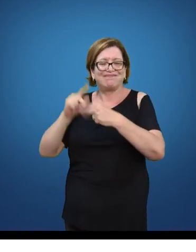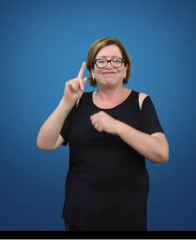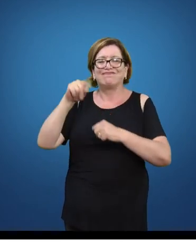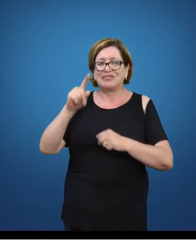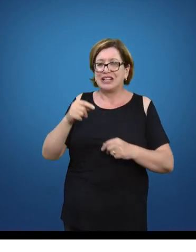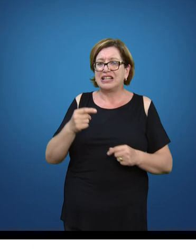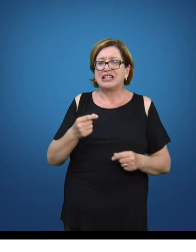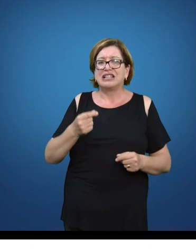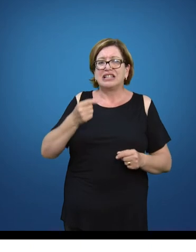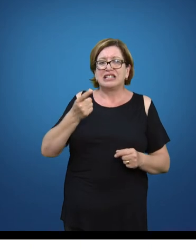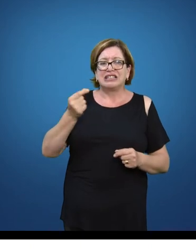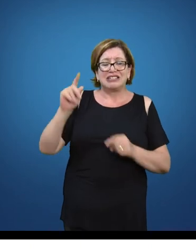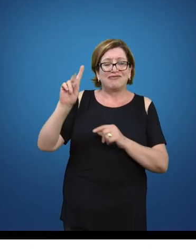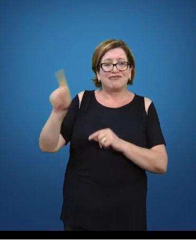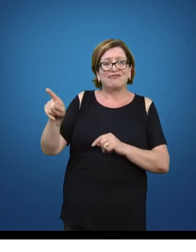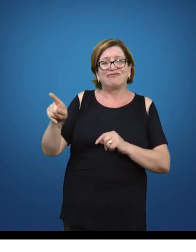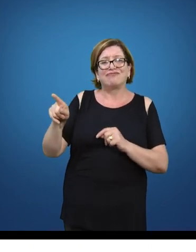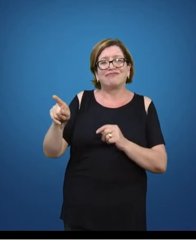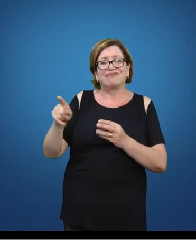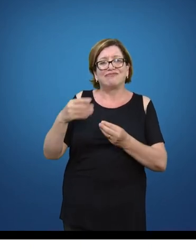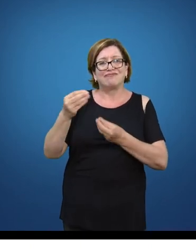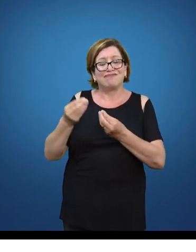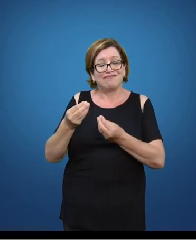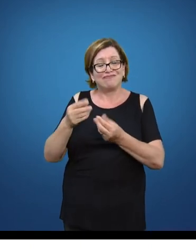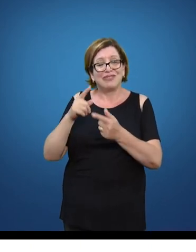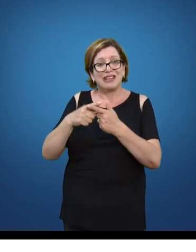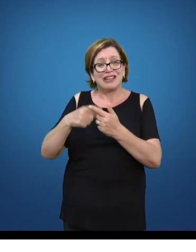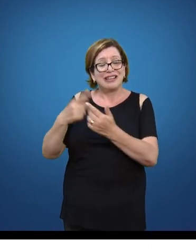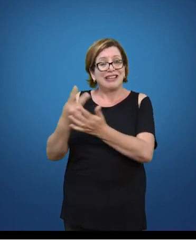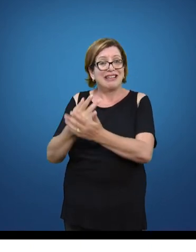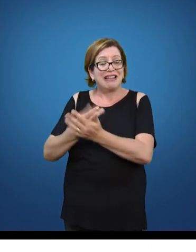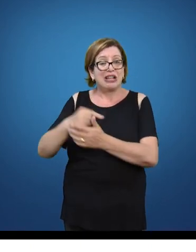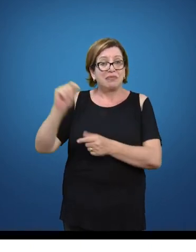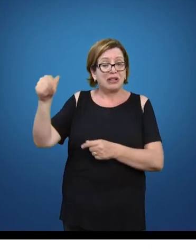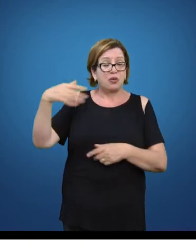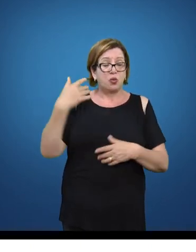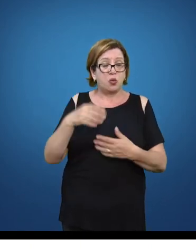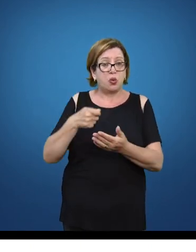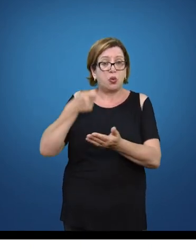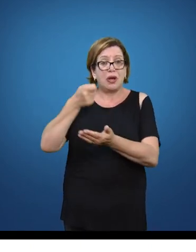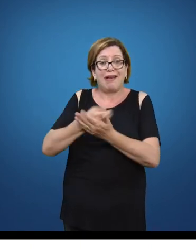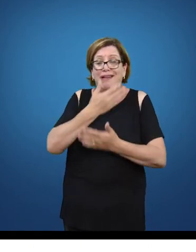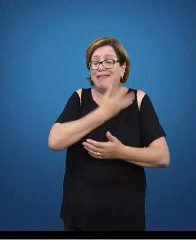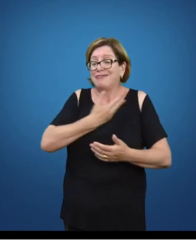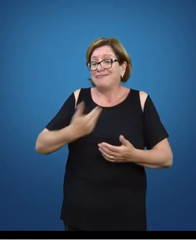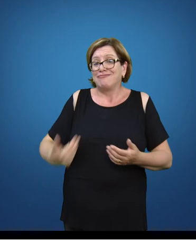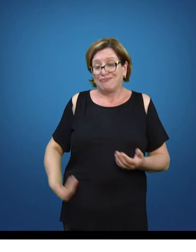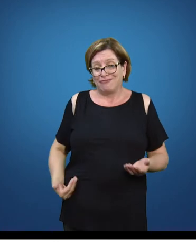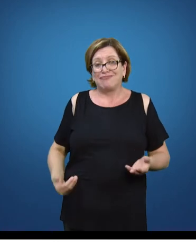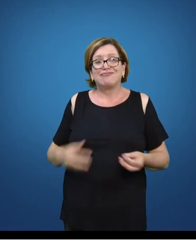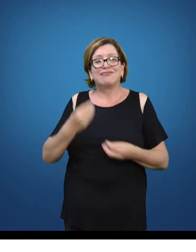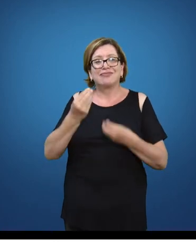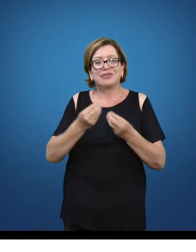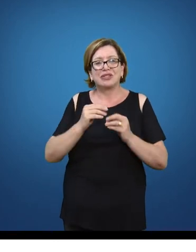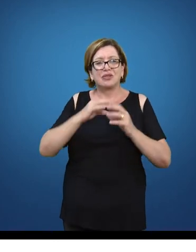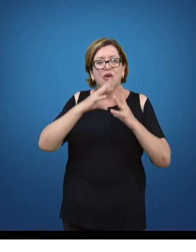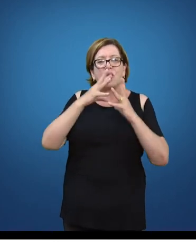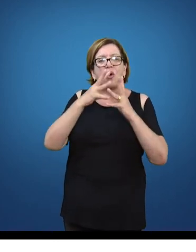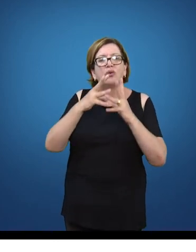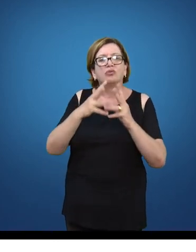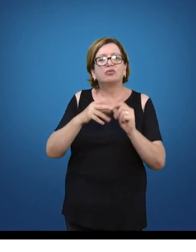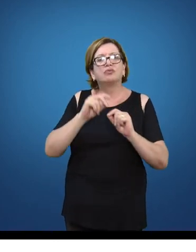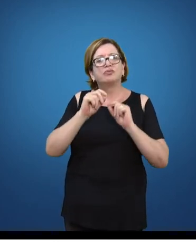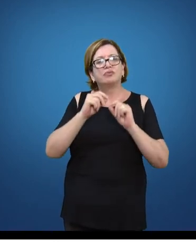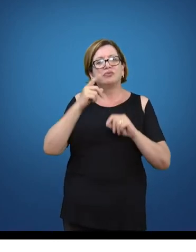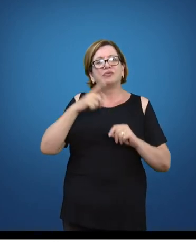que é destinada para manter um aluno que cometeu um ato infracional então isso está tudo envolvido o